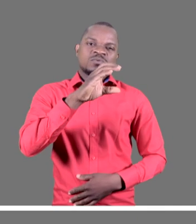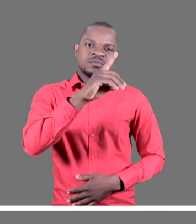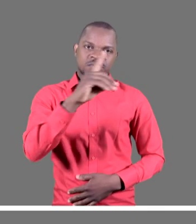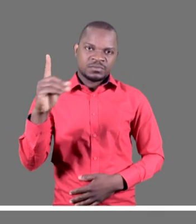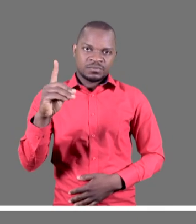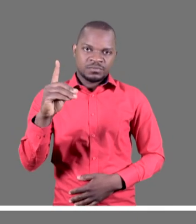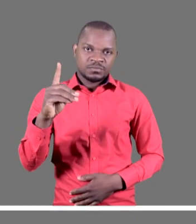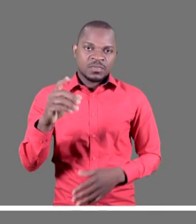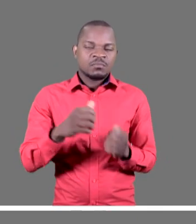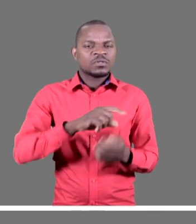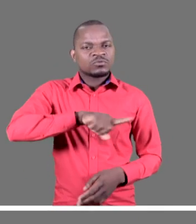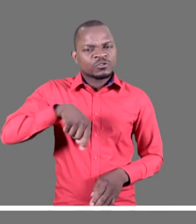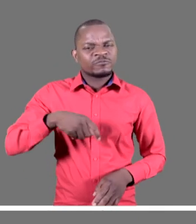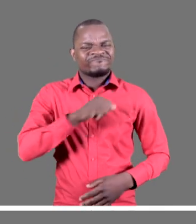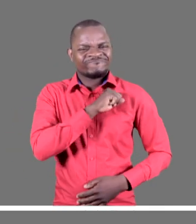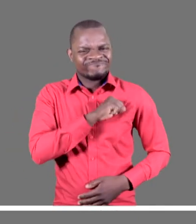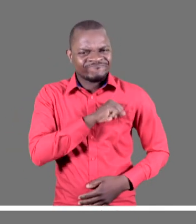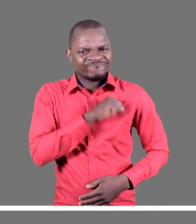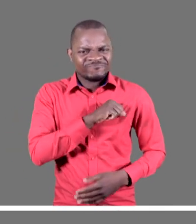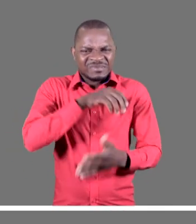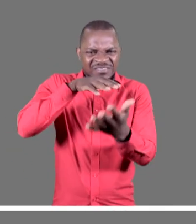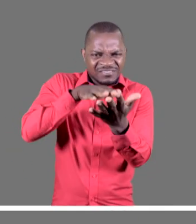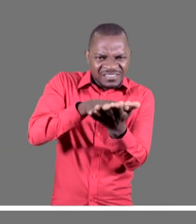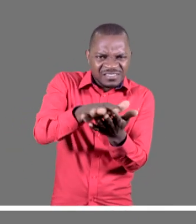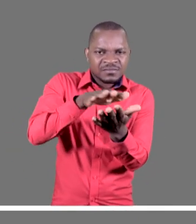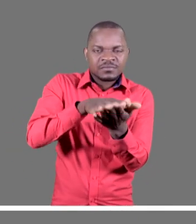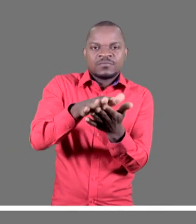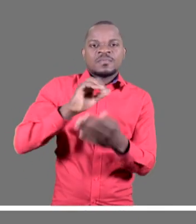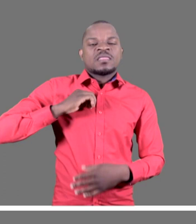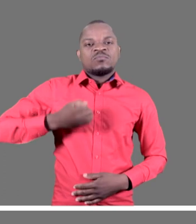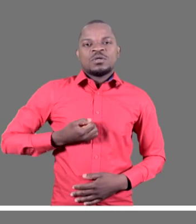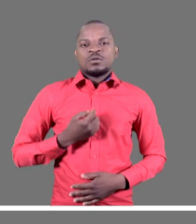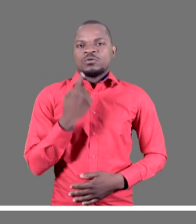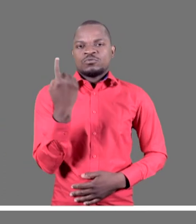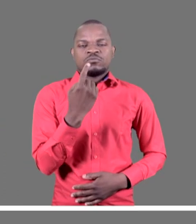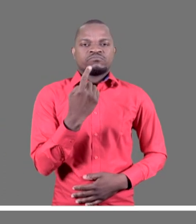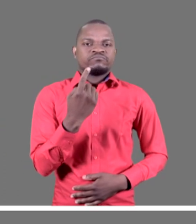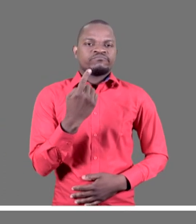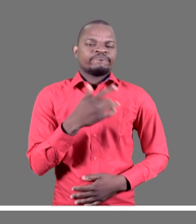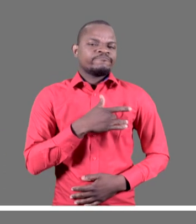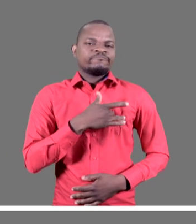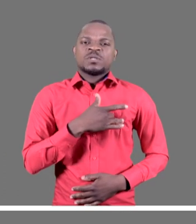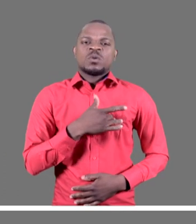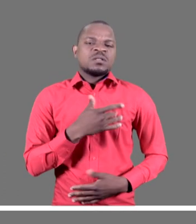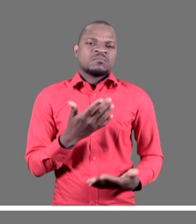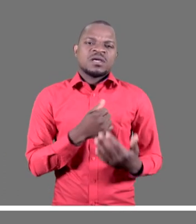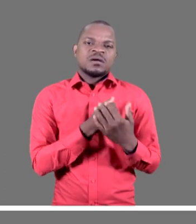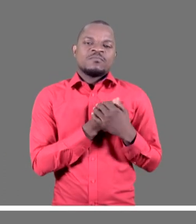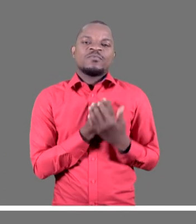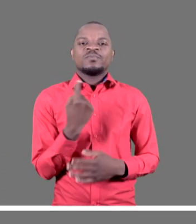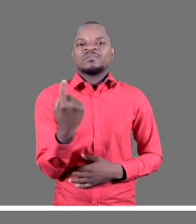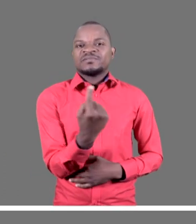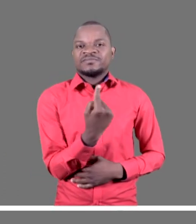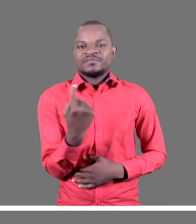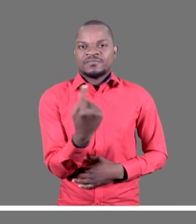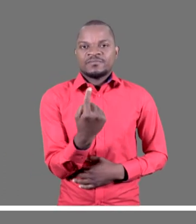estado a tentar educar as mulheres na criação da autoestima. O amor por si próprio.